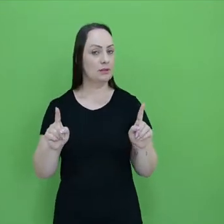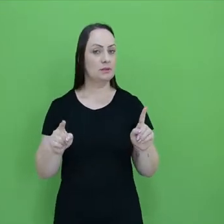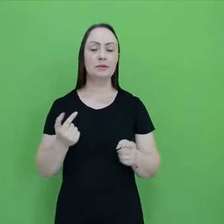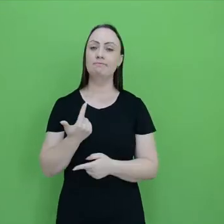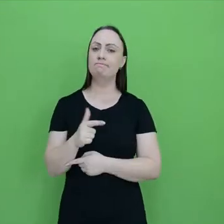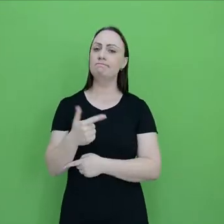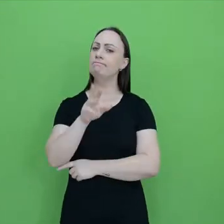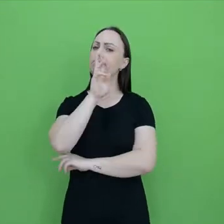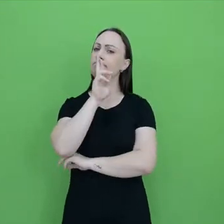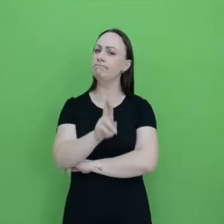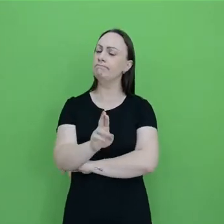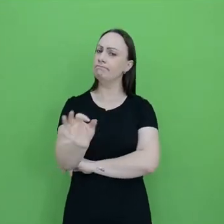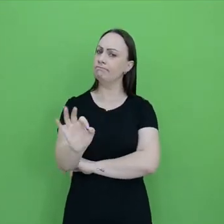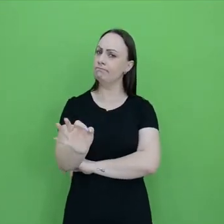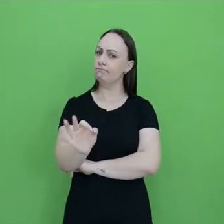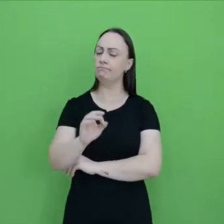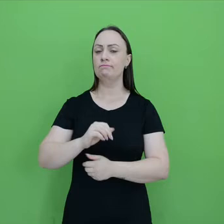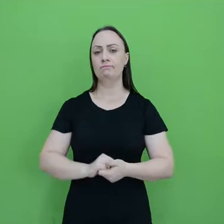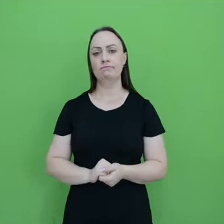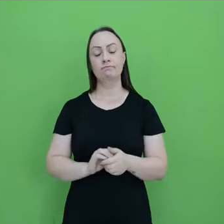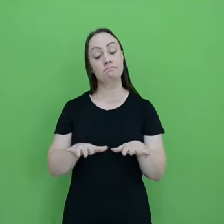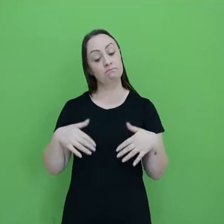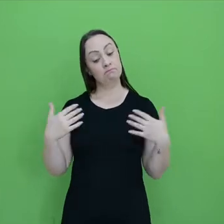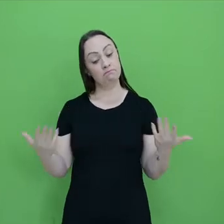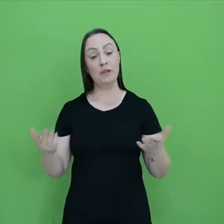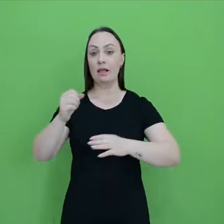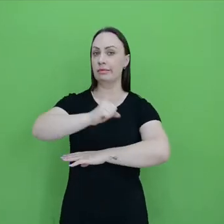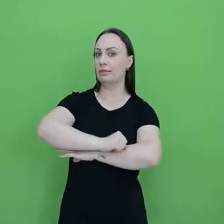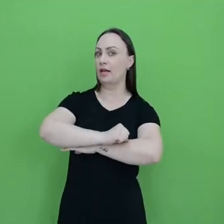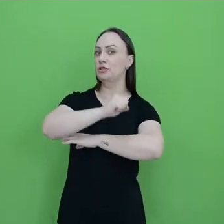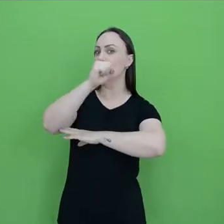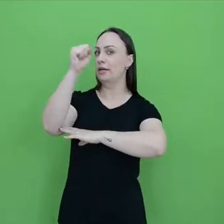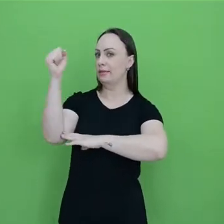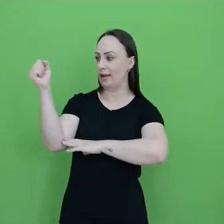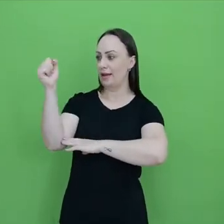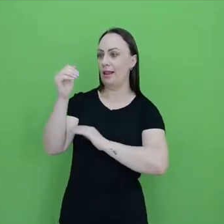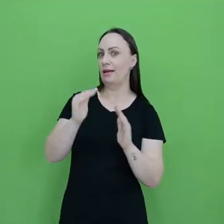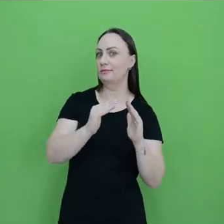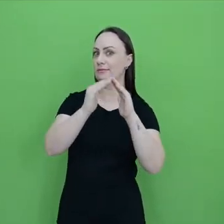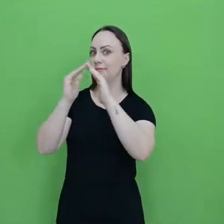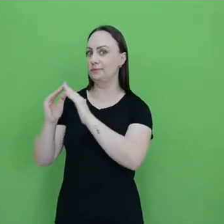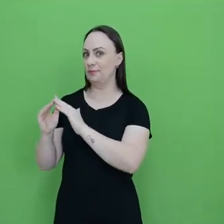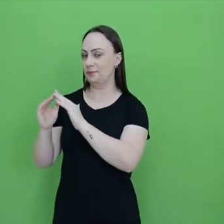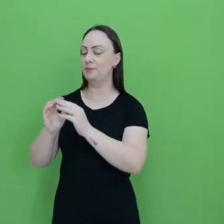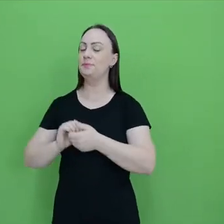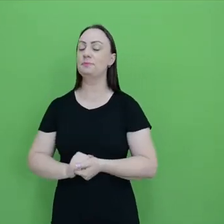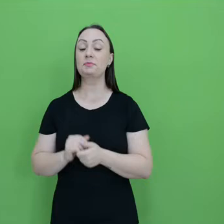Porém, não houve resposta. Mas, na janela da casa ao